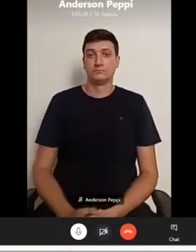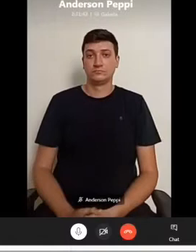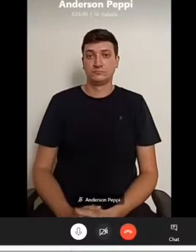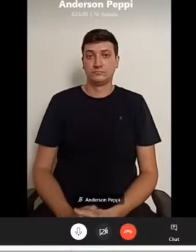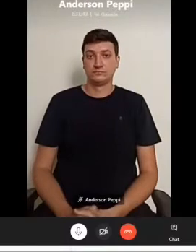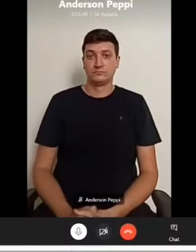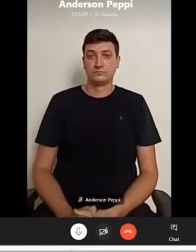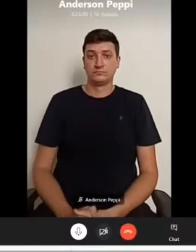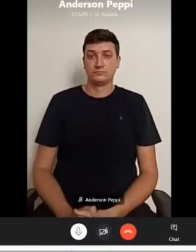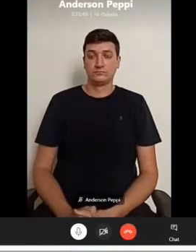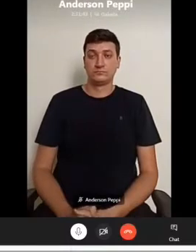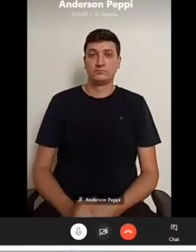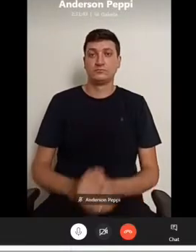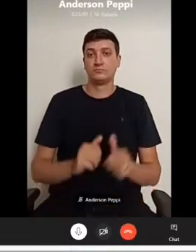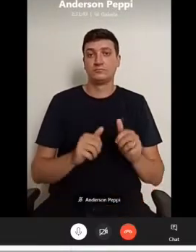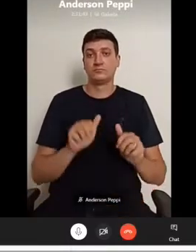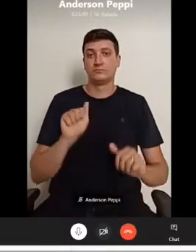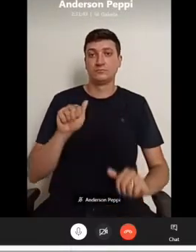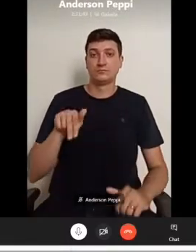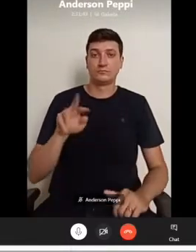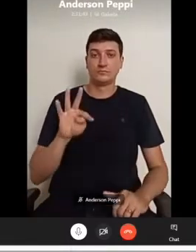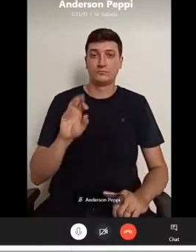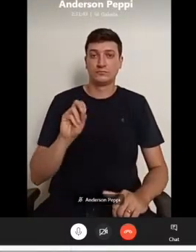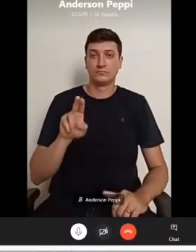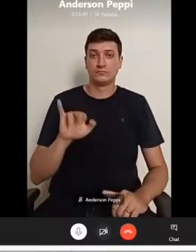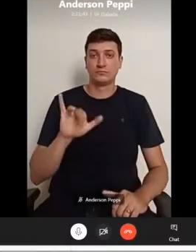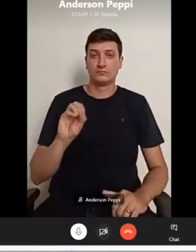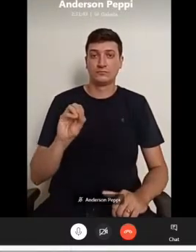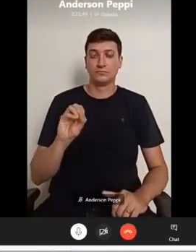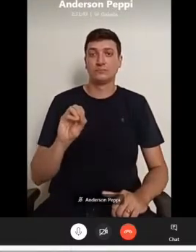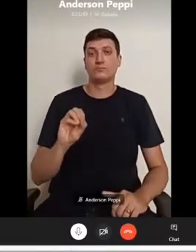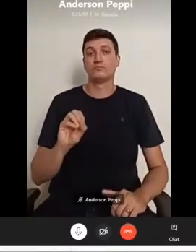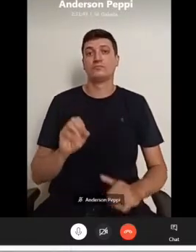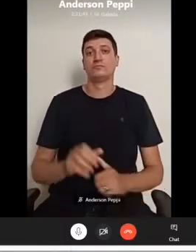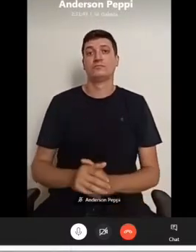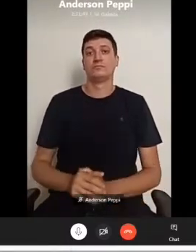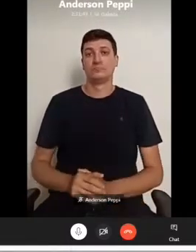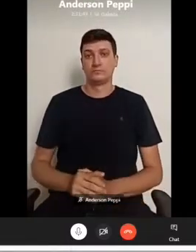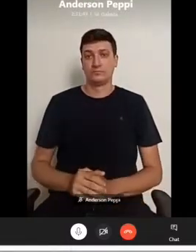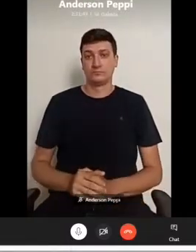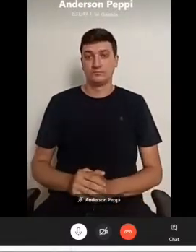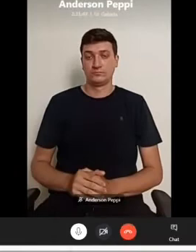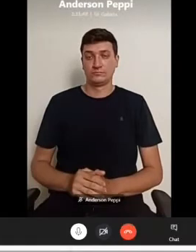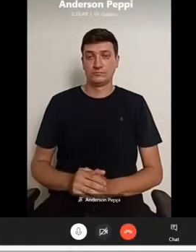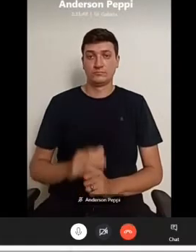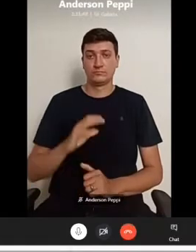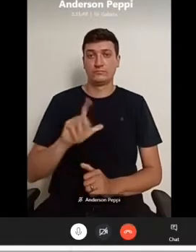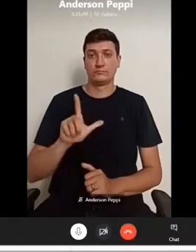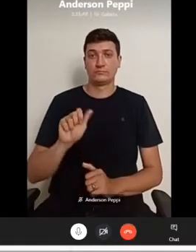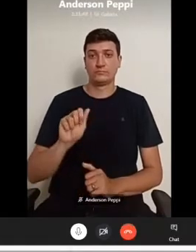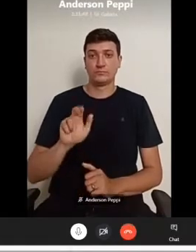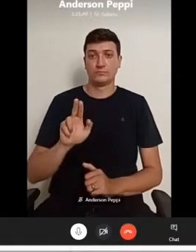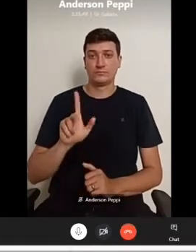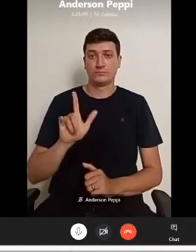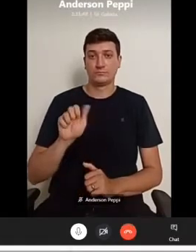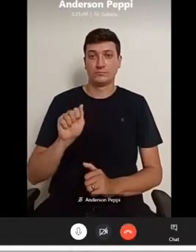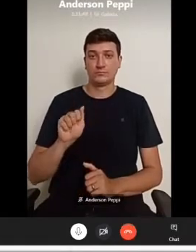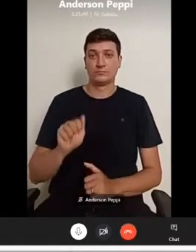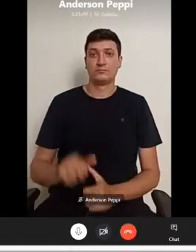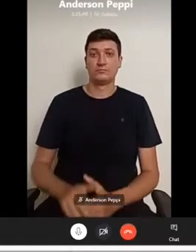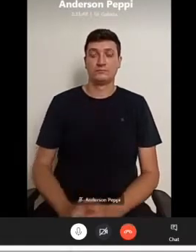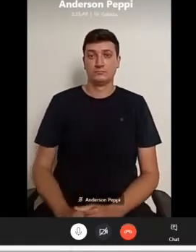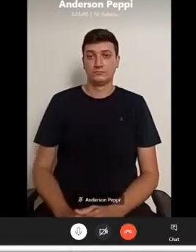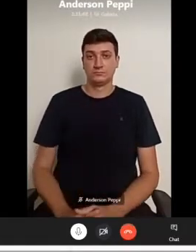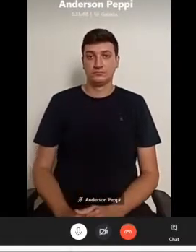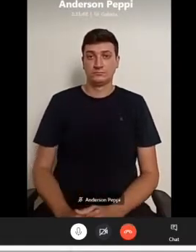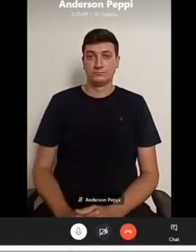Antônio Carlos Vaz de Almeida. E Cláudia Maria Gabriel. Comissão